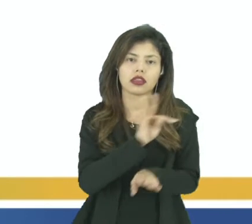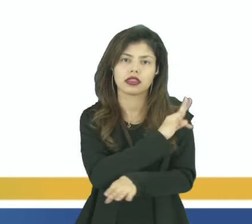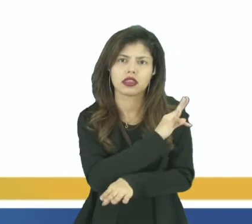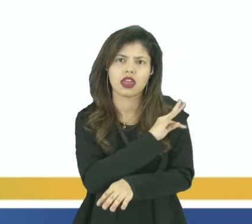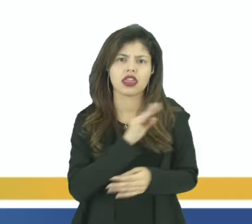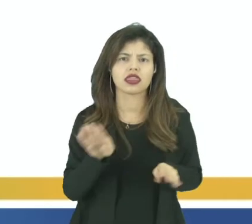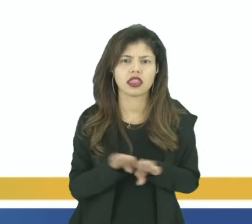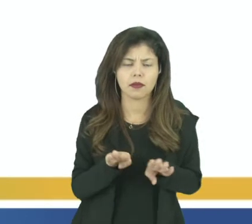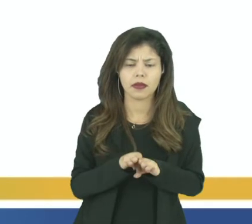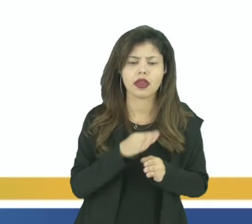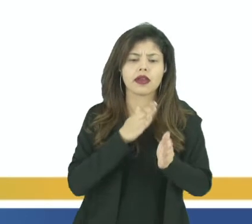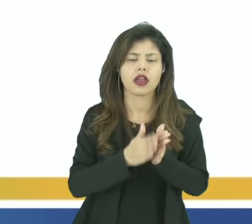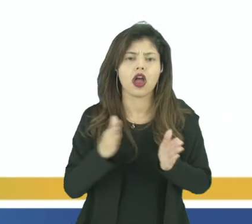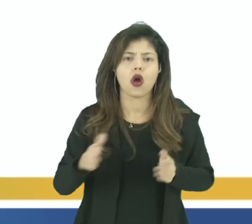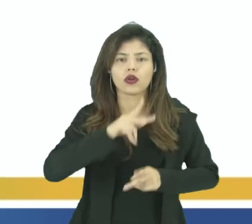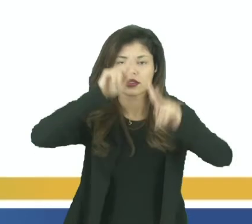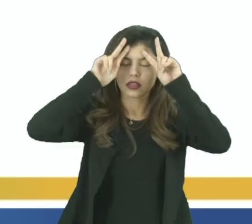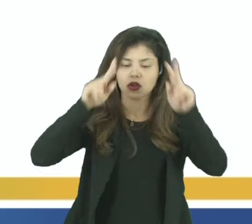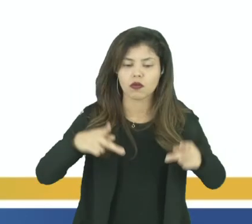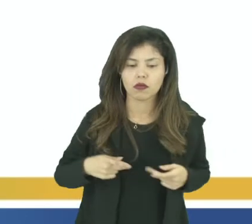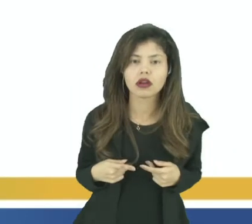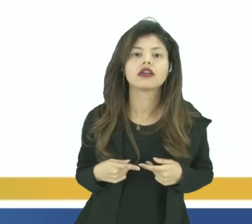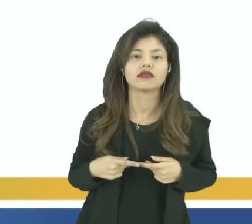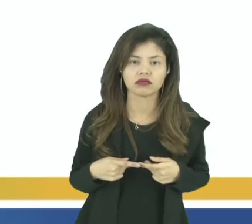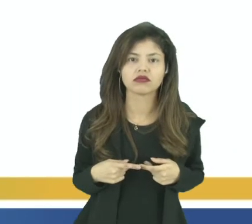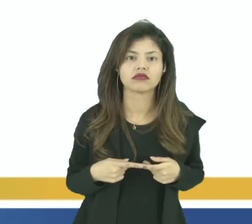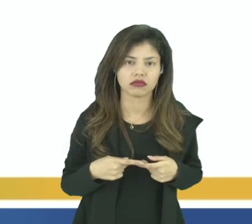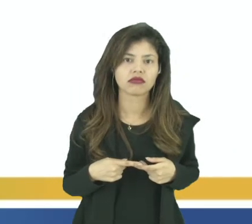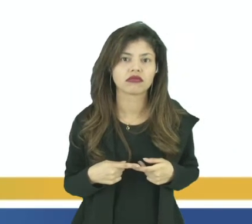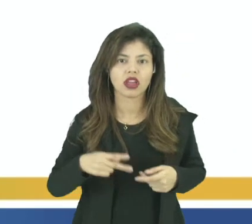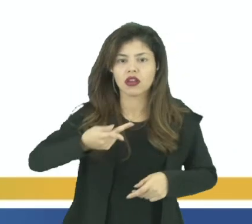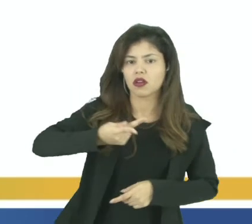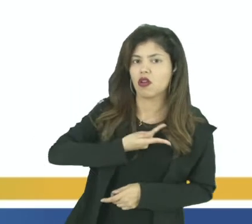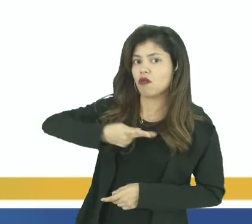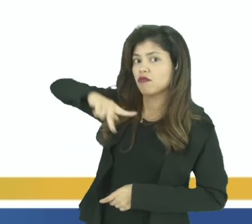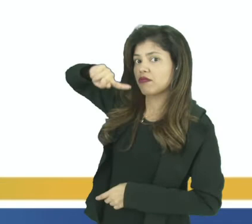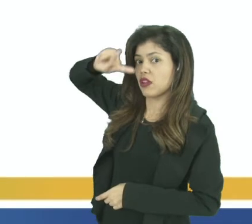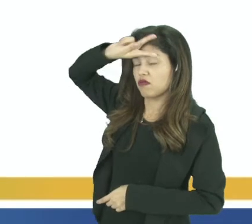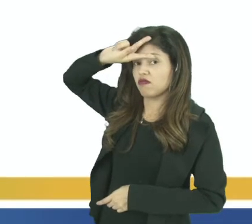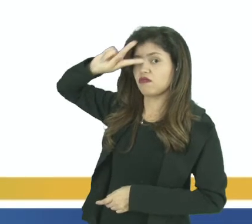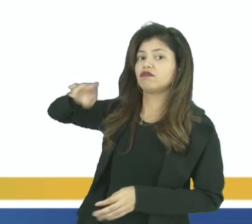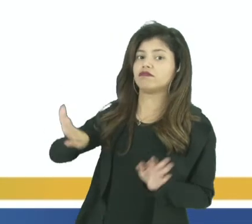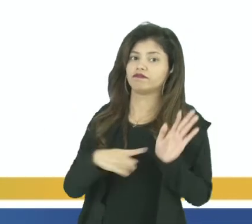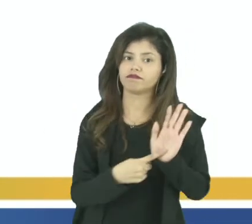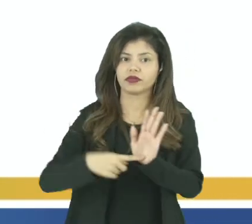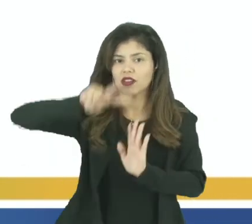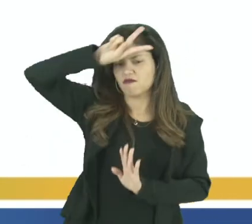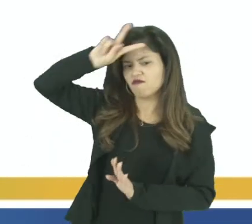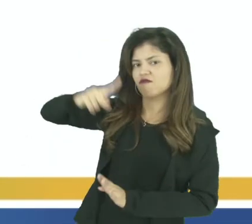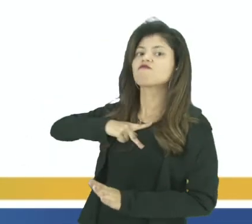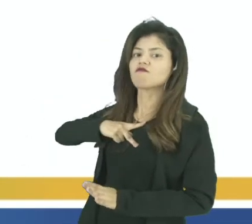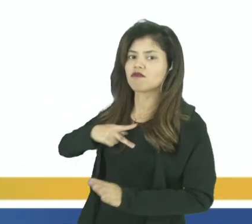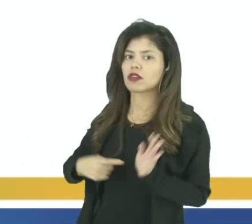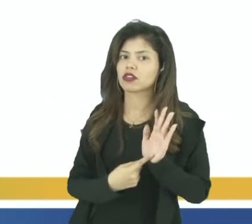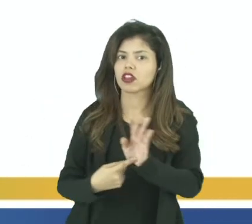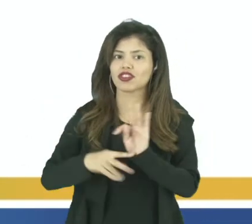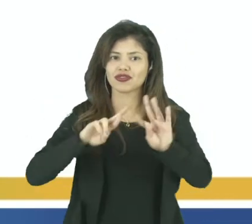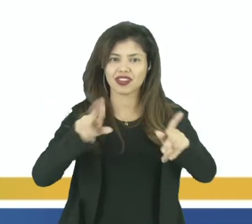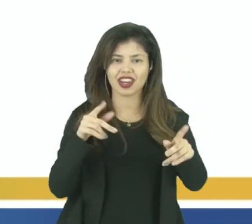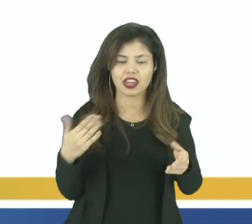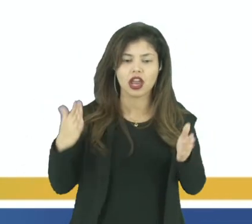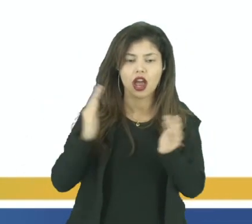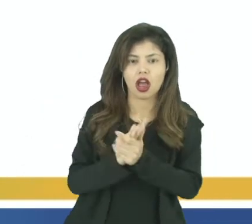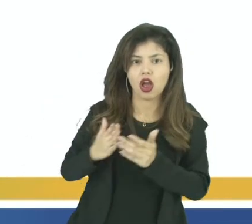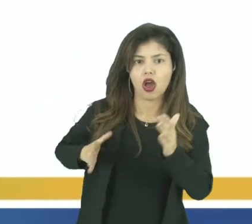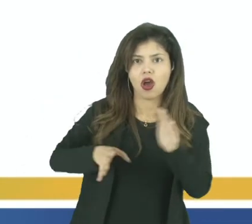ser humano se tornou egoísta e mesquinho, sem paixão ao seu semelhante. Por sua vez, a sociedade torna-se